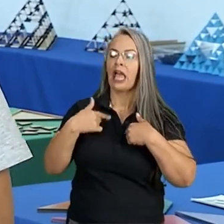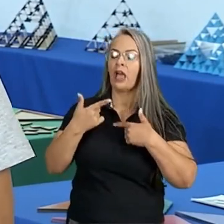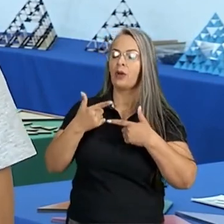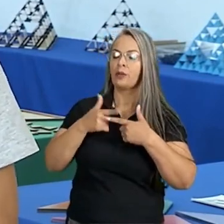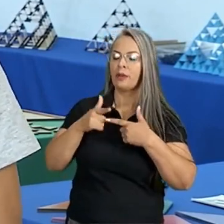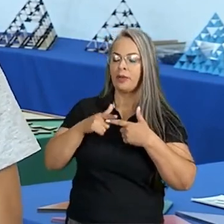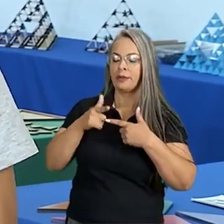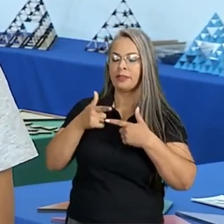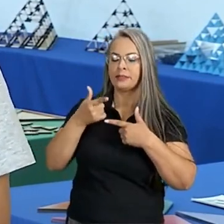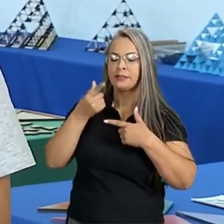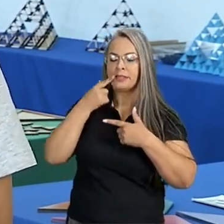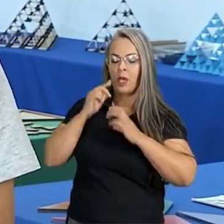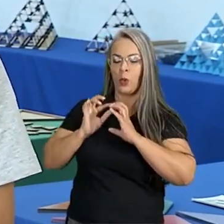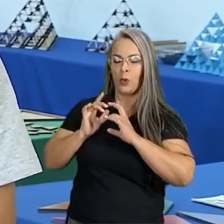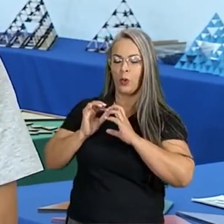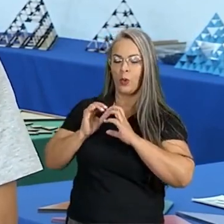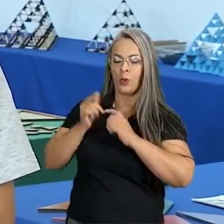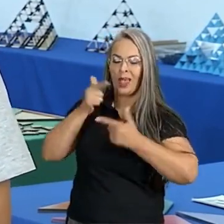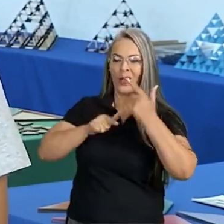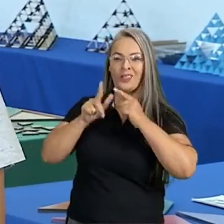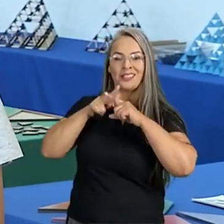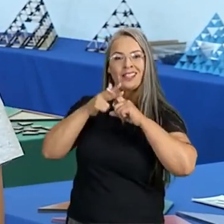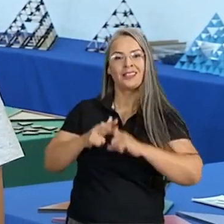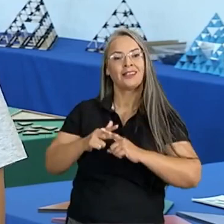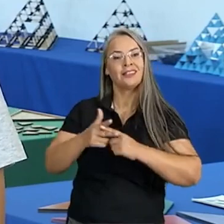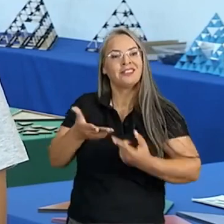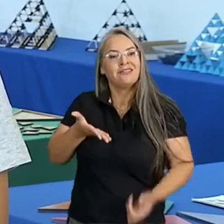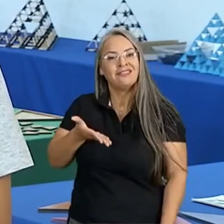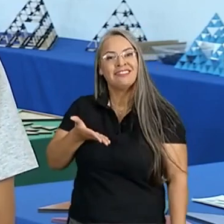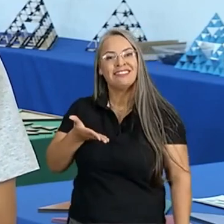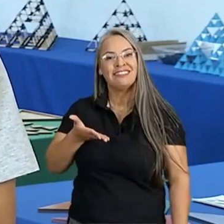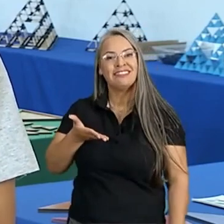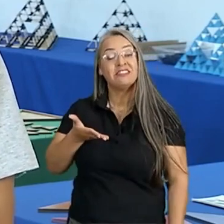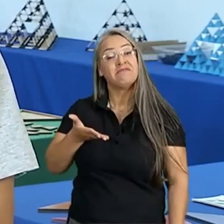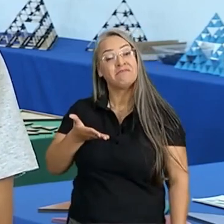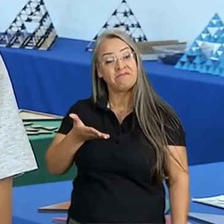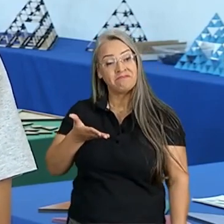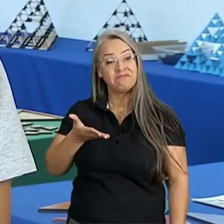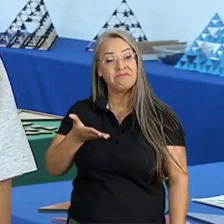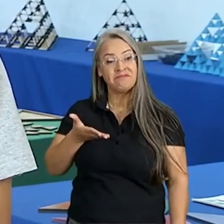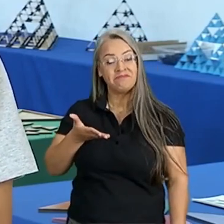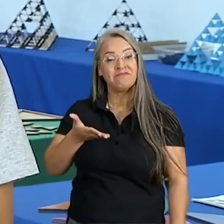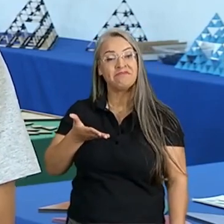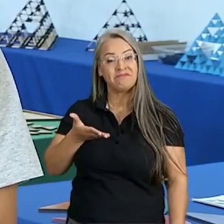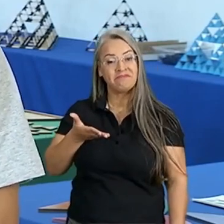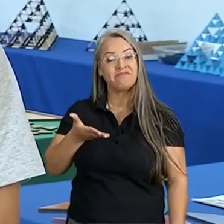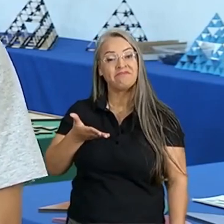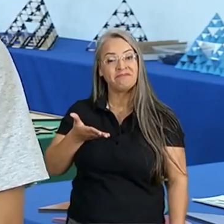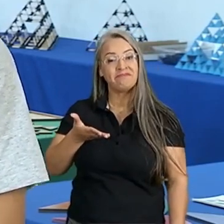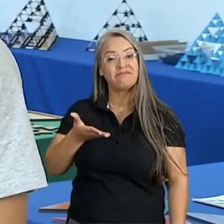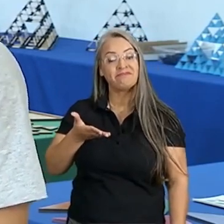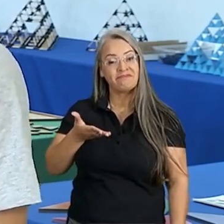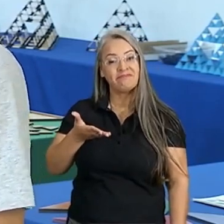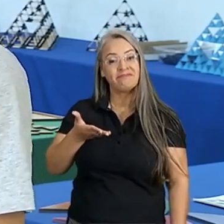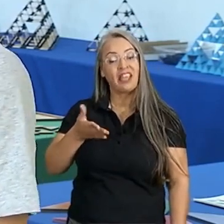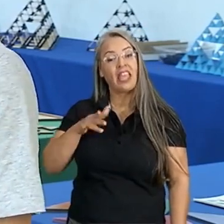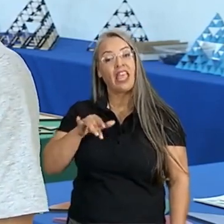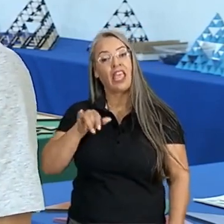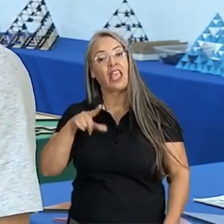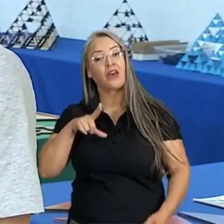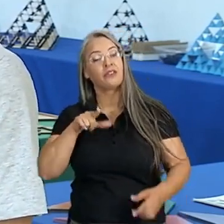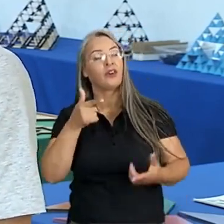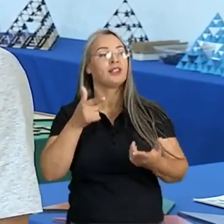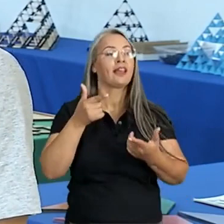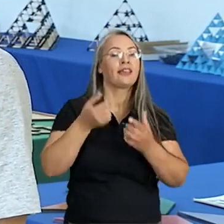problema se esse produto tipo solucionou meu problema ou não depende se eu vou ter que fazer outro